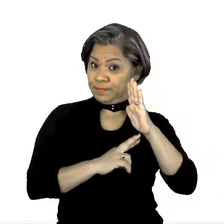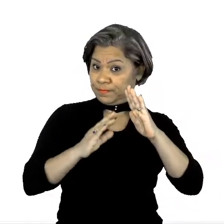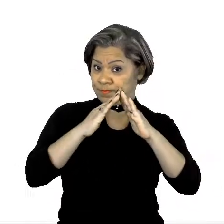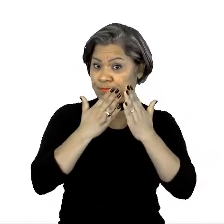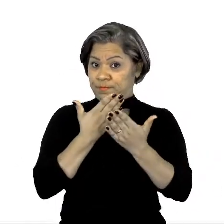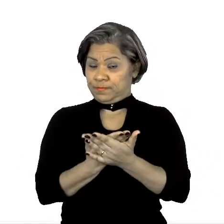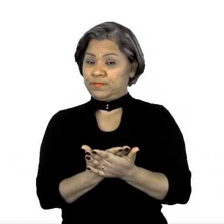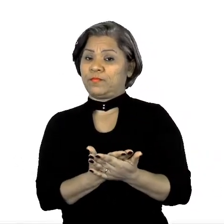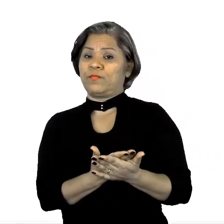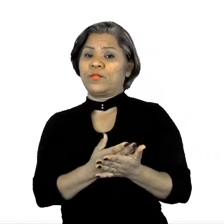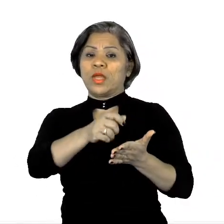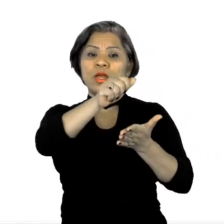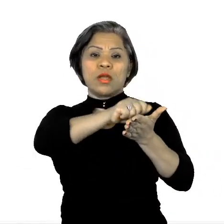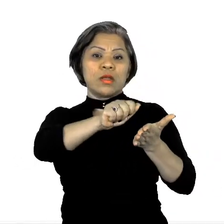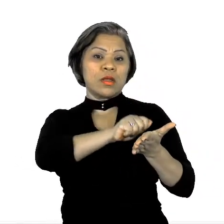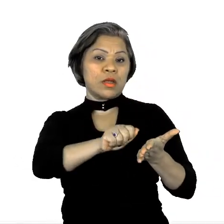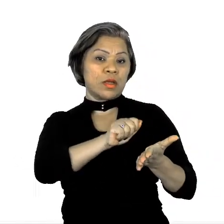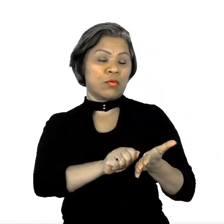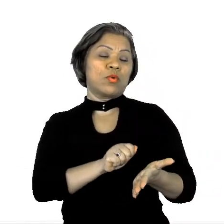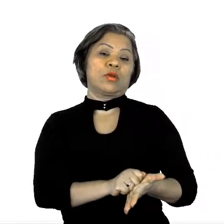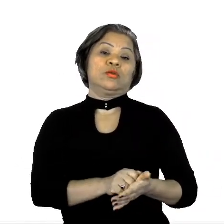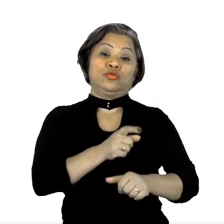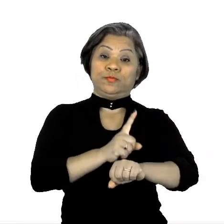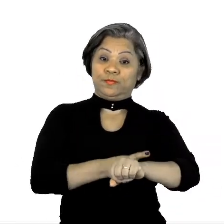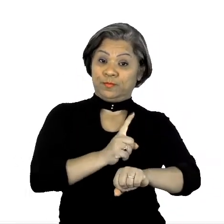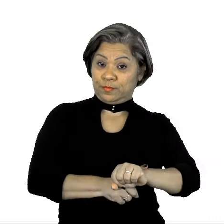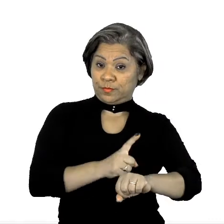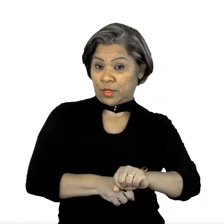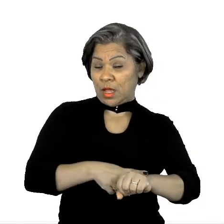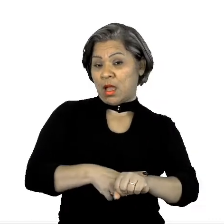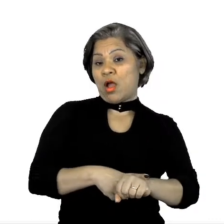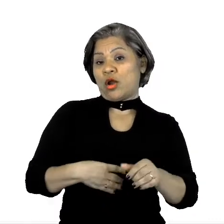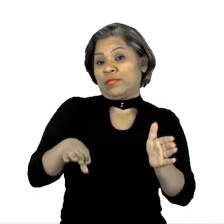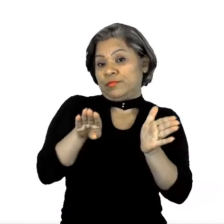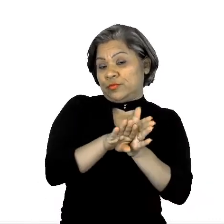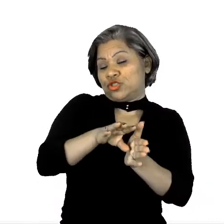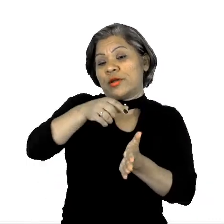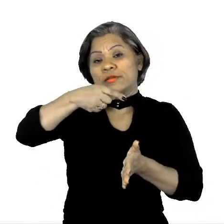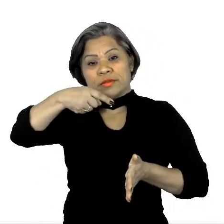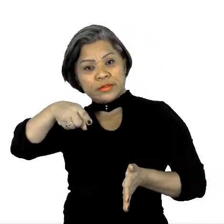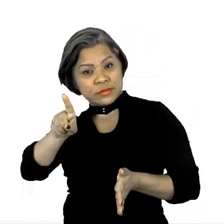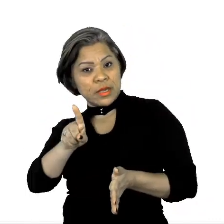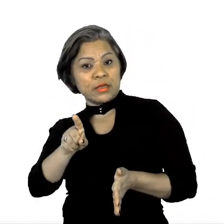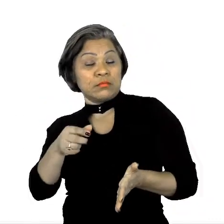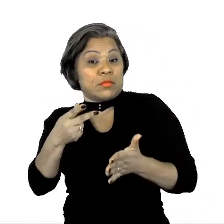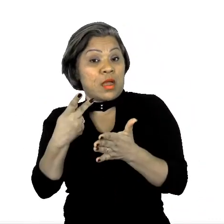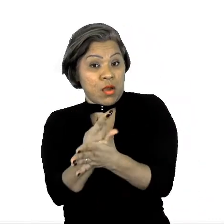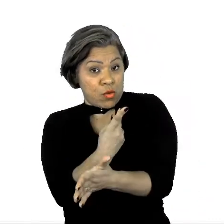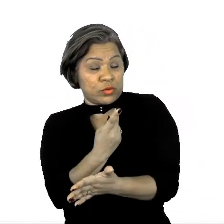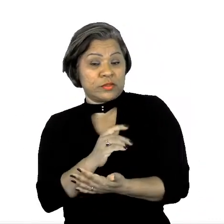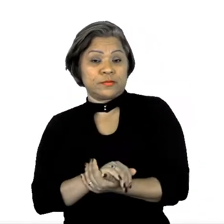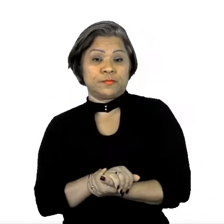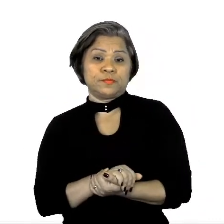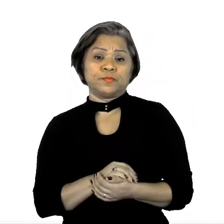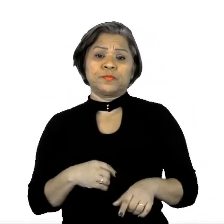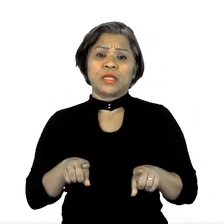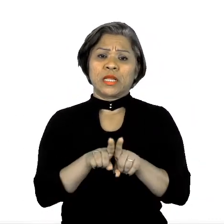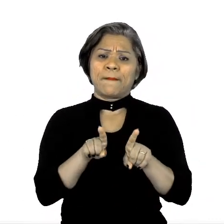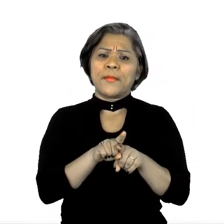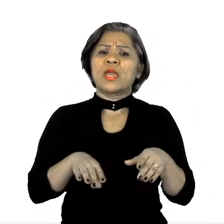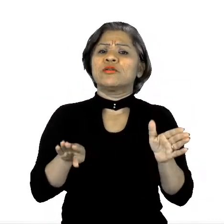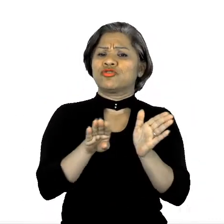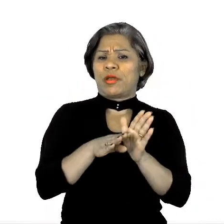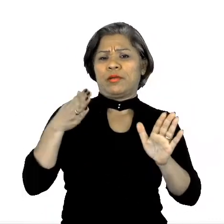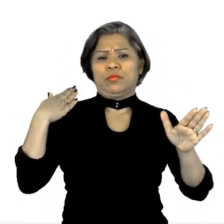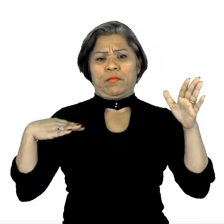o registro da hora e da saída que aconteceu determinado fato, tá? E a chegada do passeio.